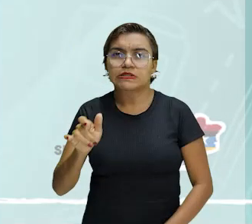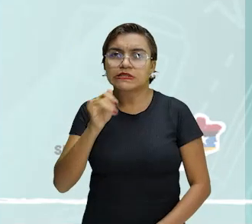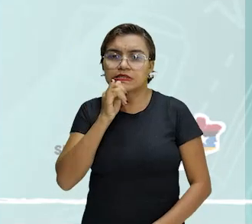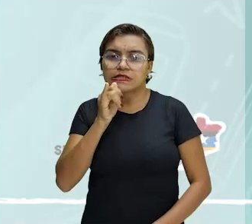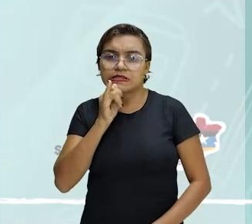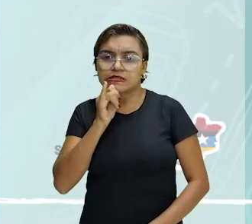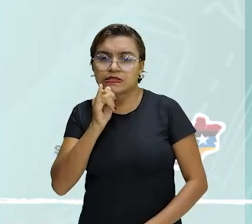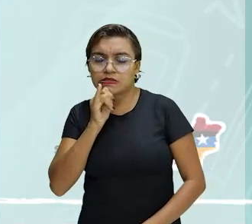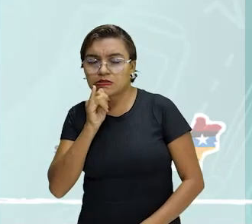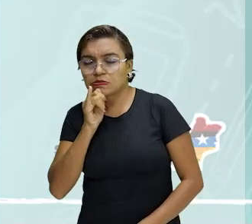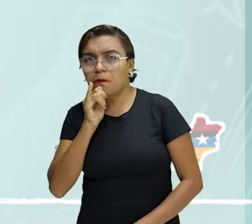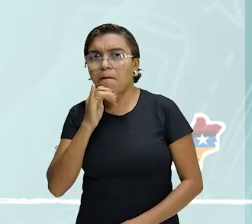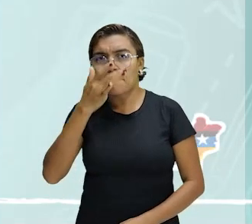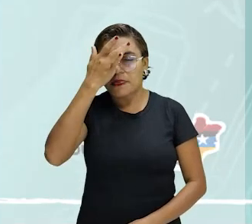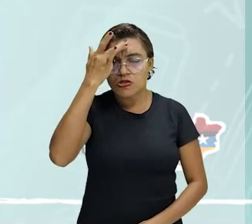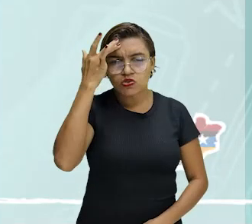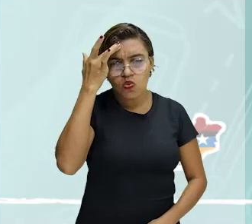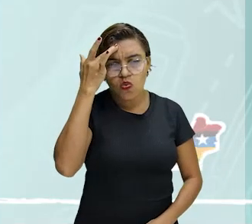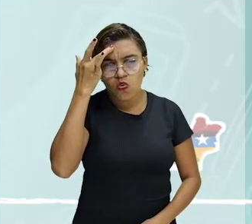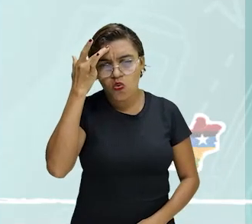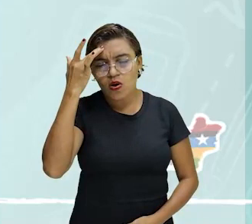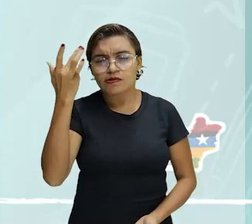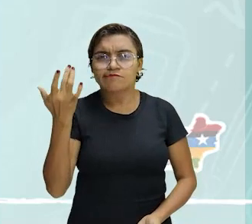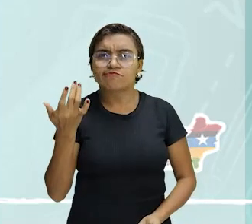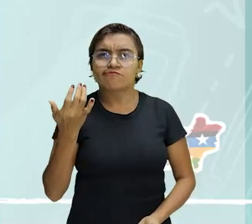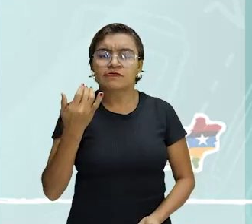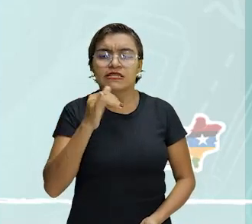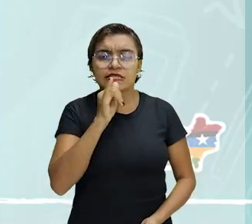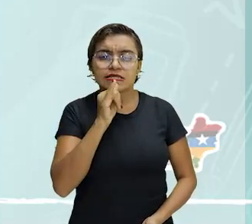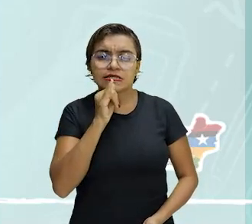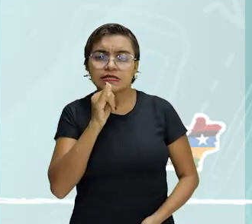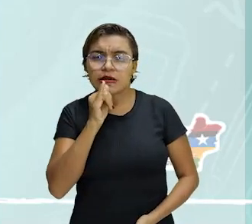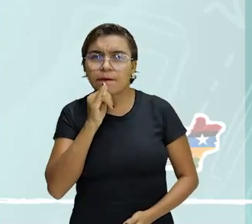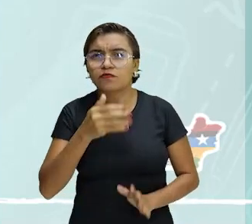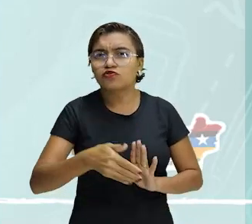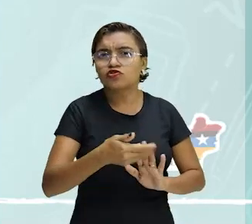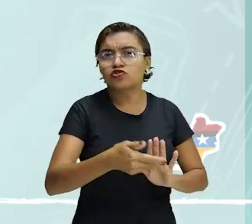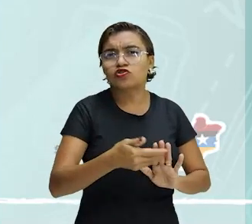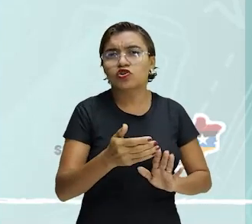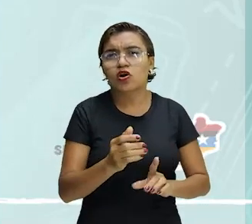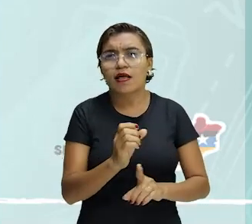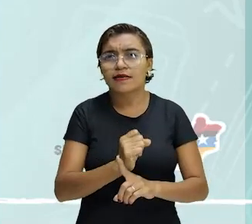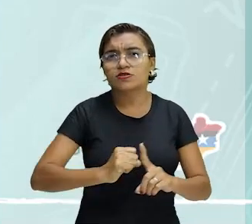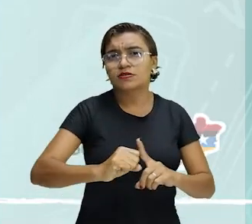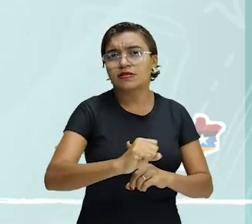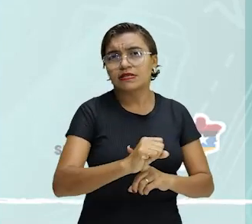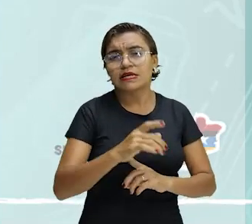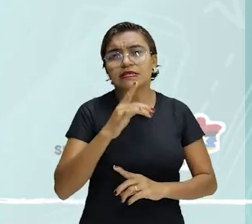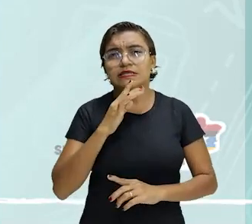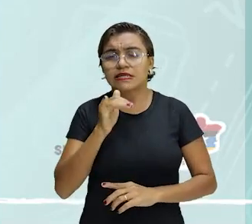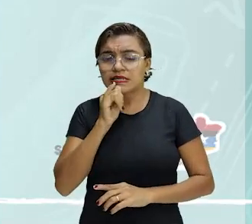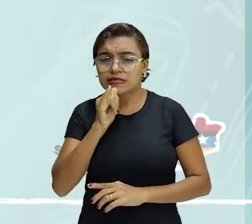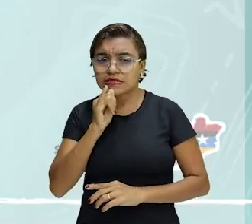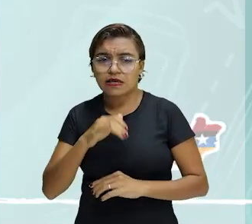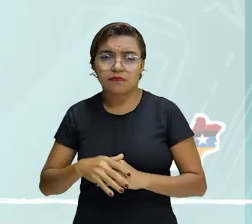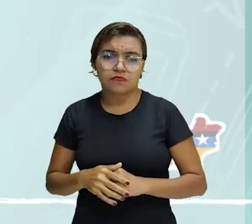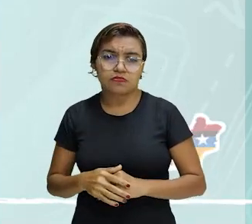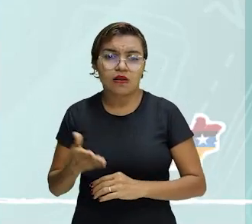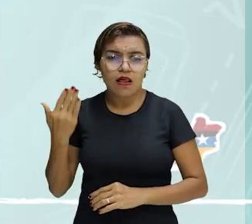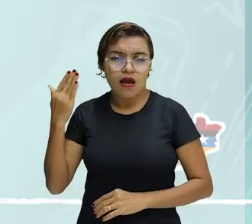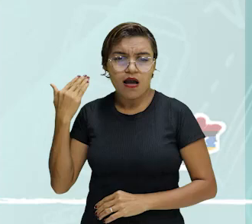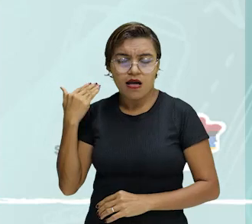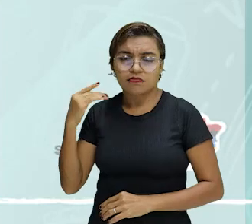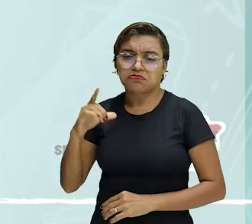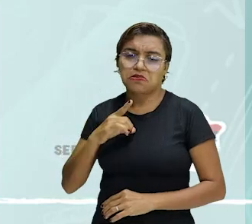marginalizados, pessoas excluídas, principalmente das expressões artísticas e literárias que naquele período eram mais, digamos assim, sofisticadas